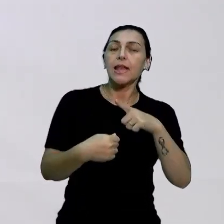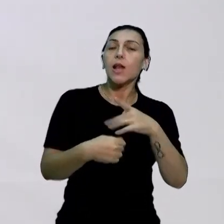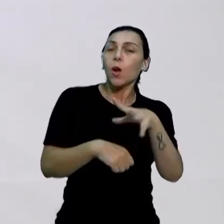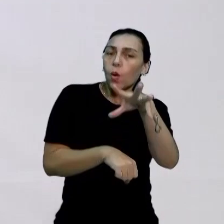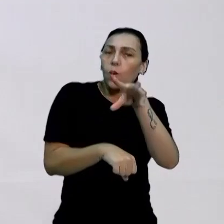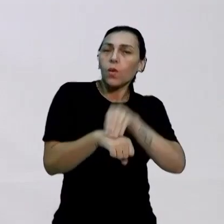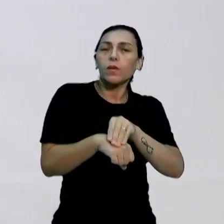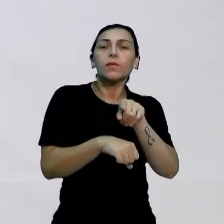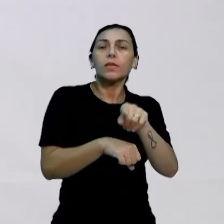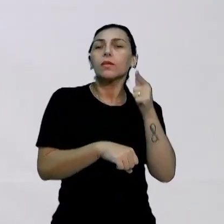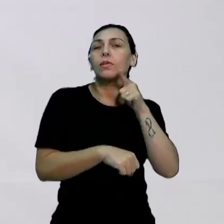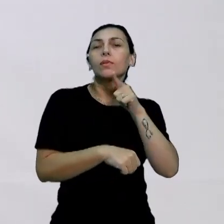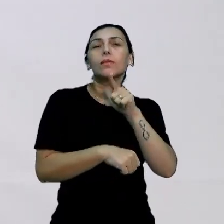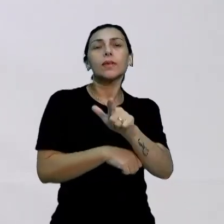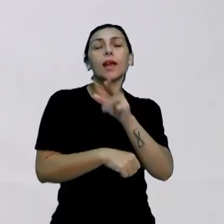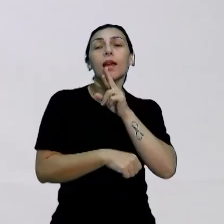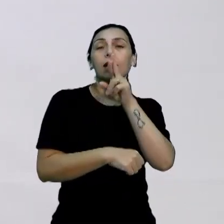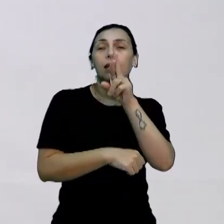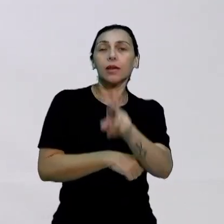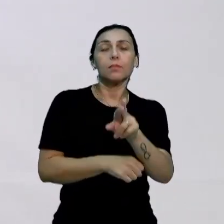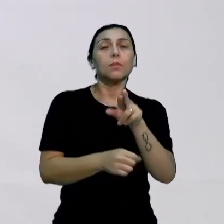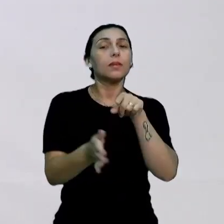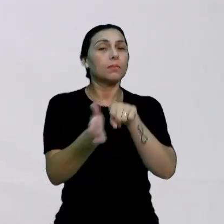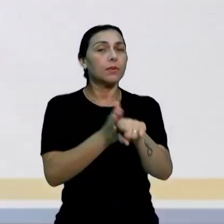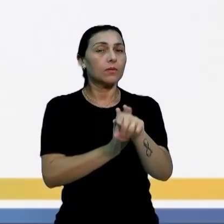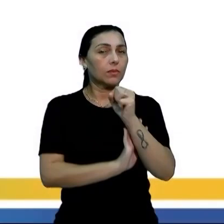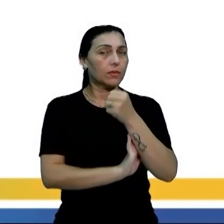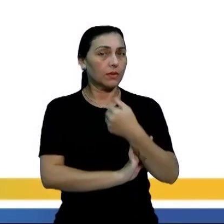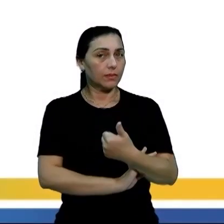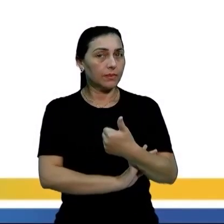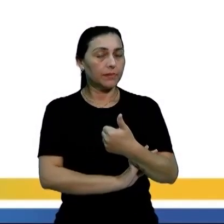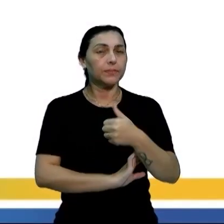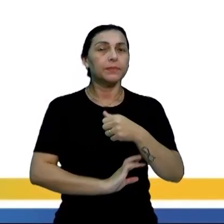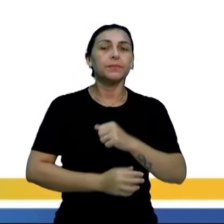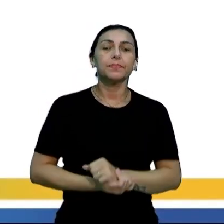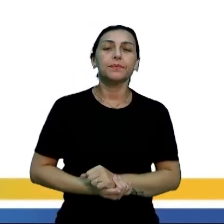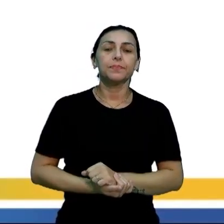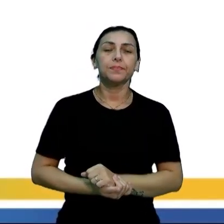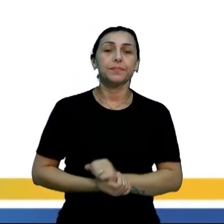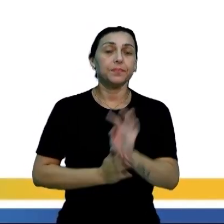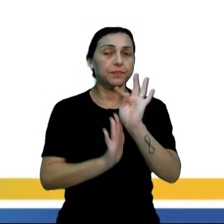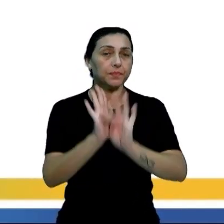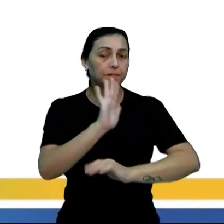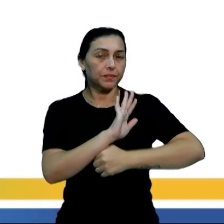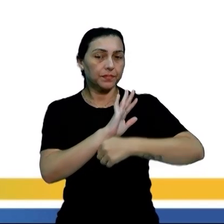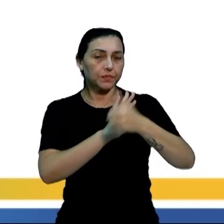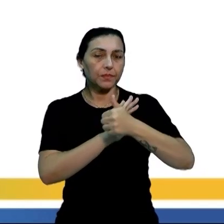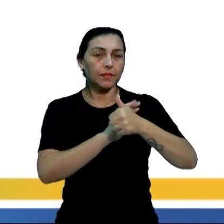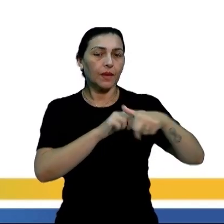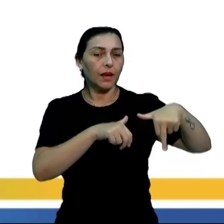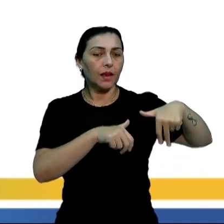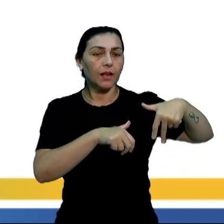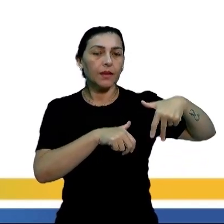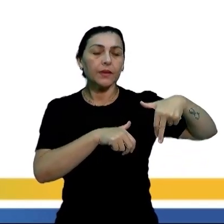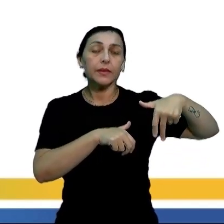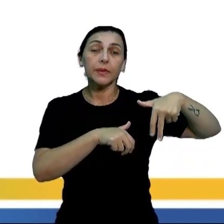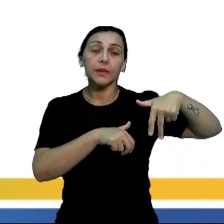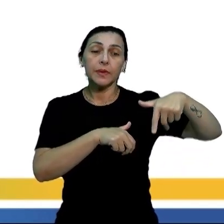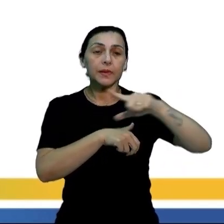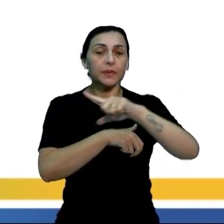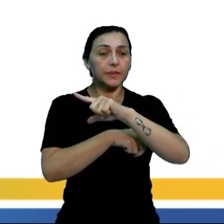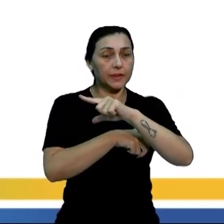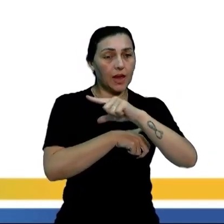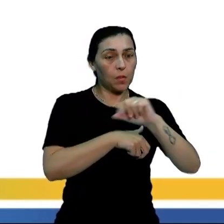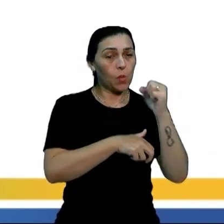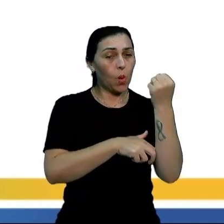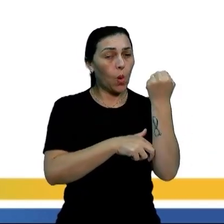conhecimento para que você consiga responder essa questão, tá bom? Vamos lá, o texto 1 diz assim: andaram na praia